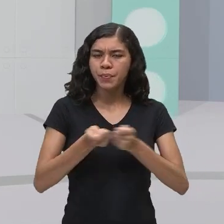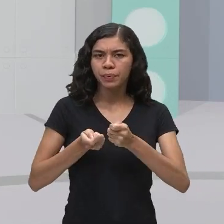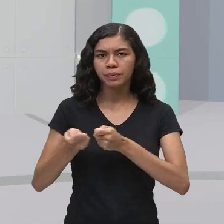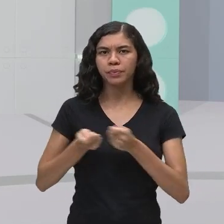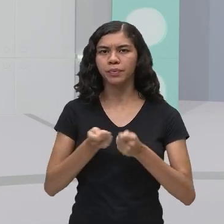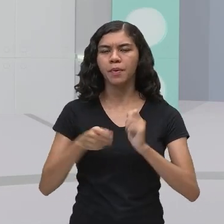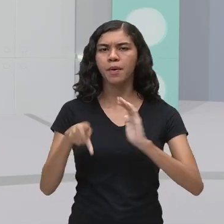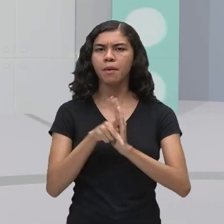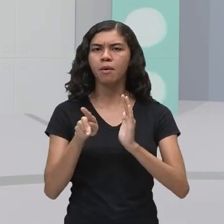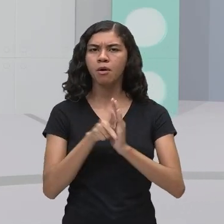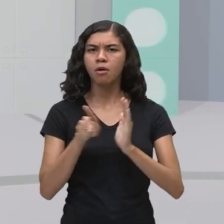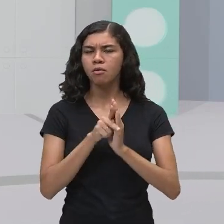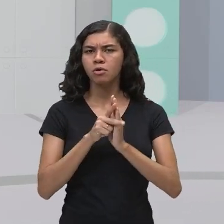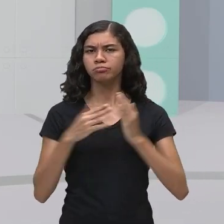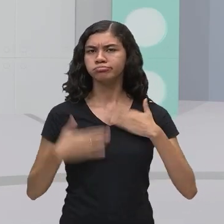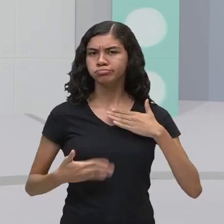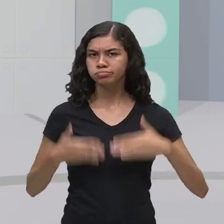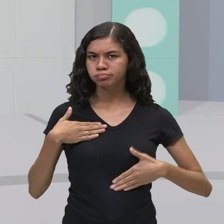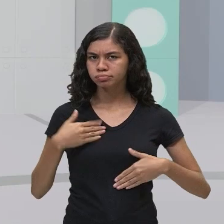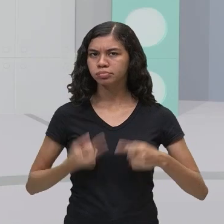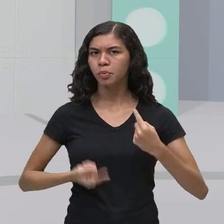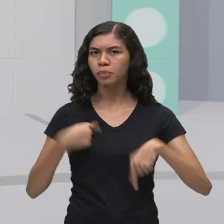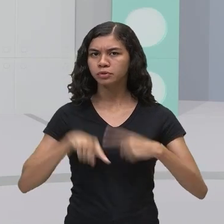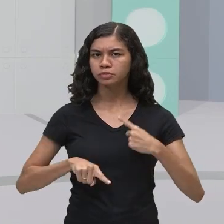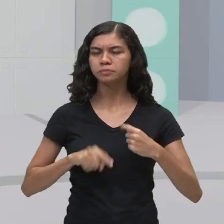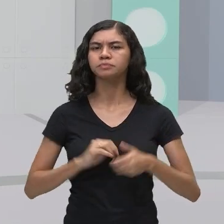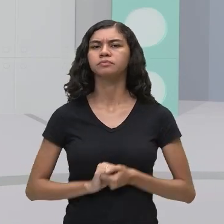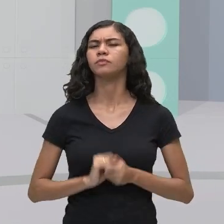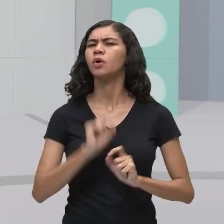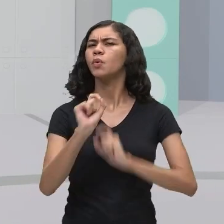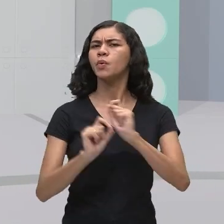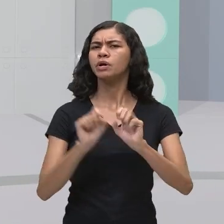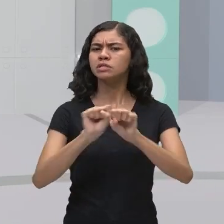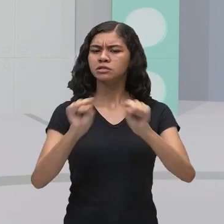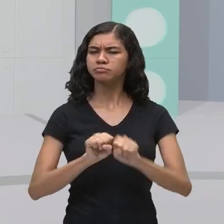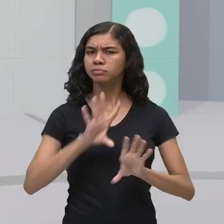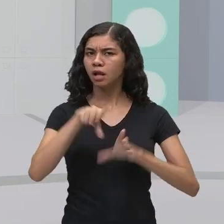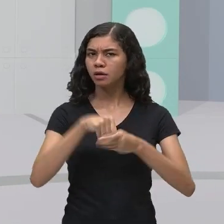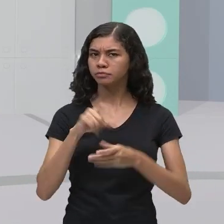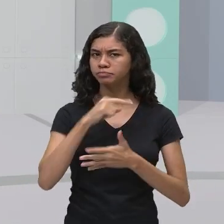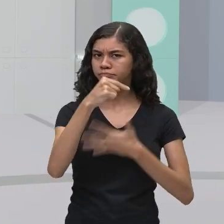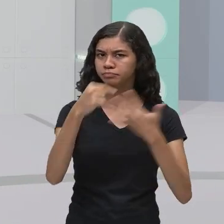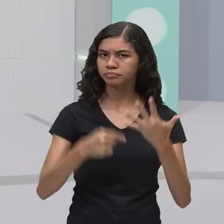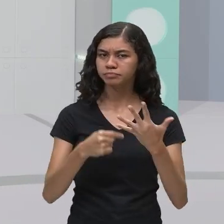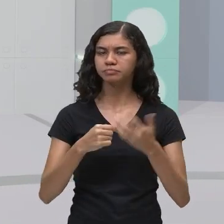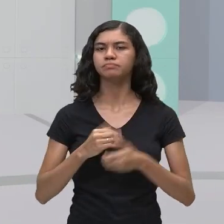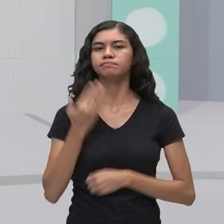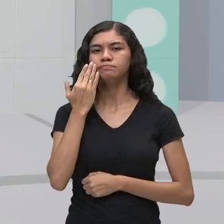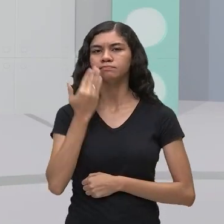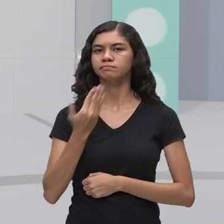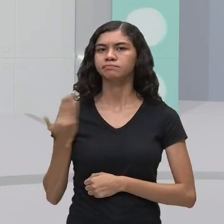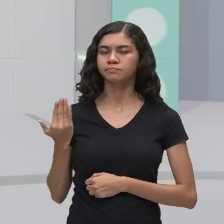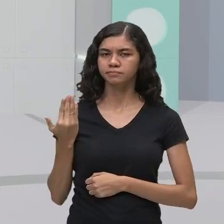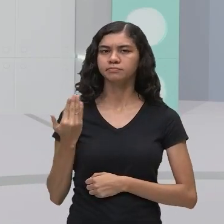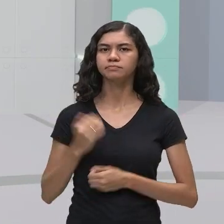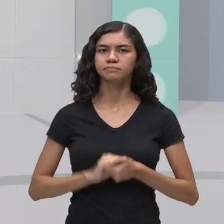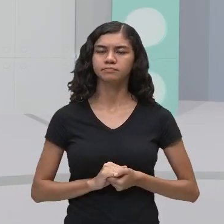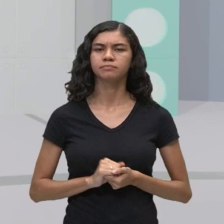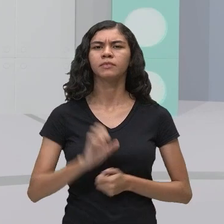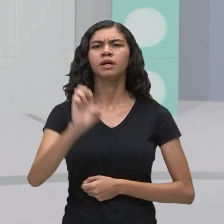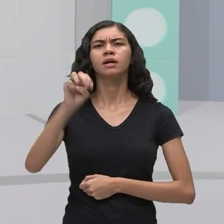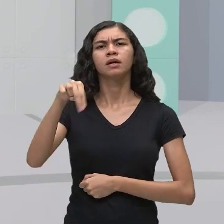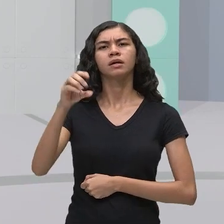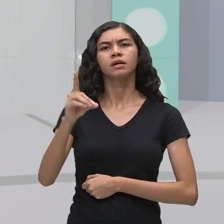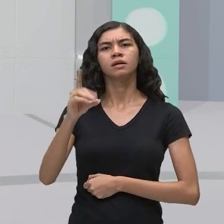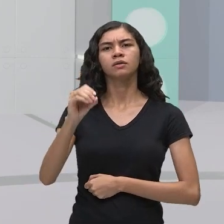as funções do nosso organismo. E do que esse sistema é formado? Então nós temos aí o sistema endócrino, que é